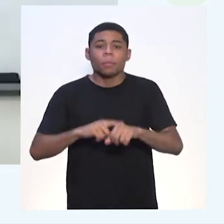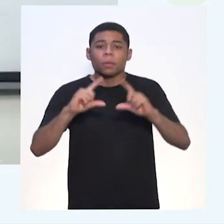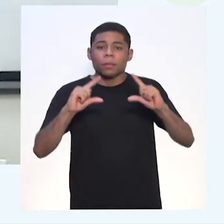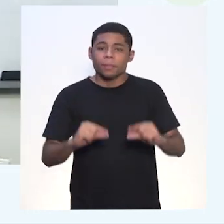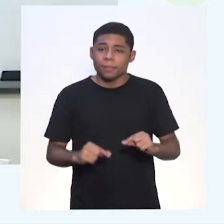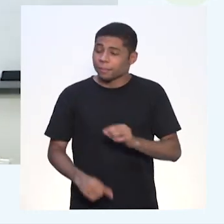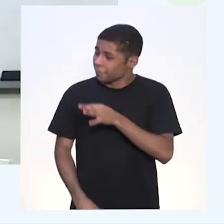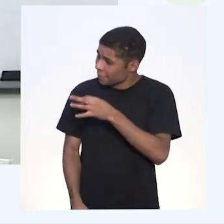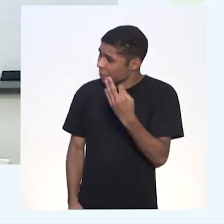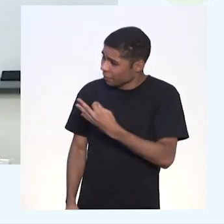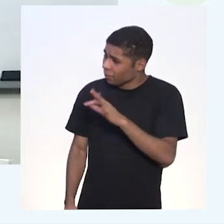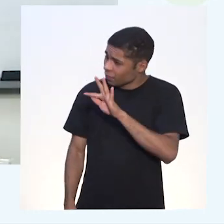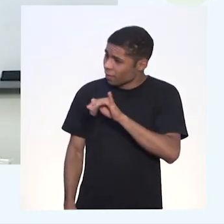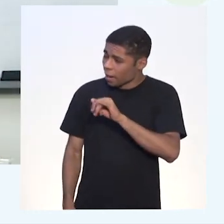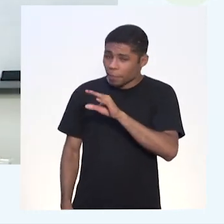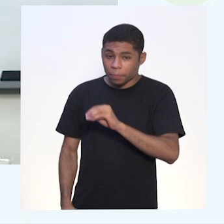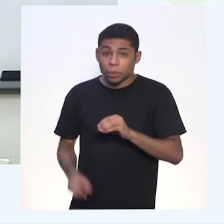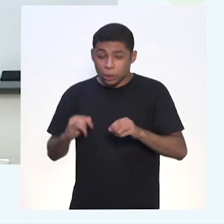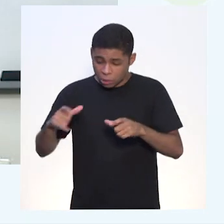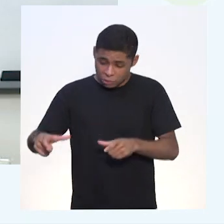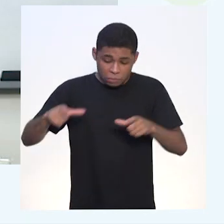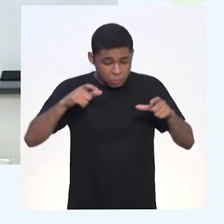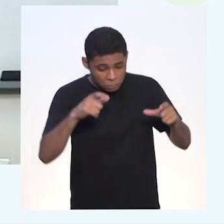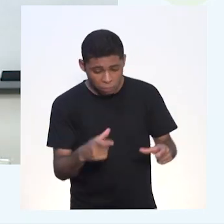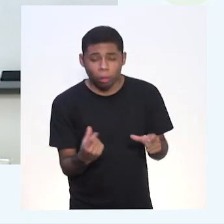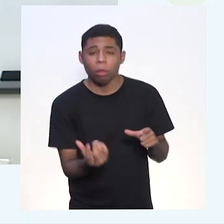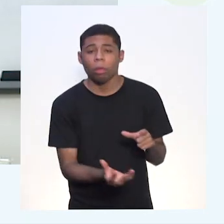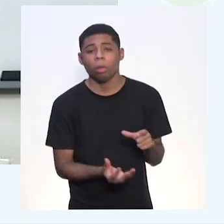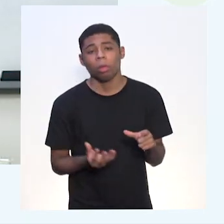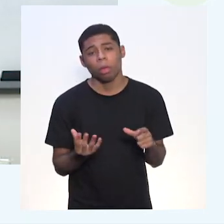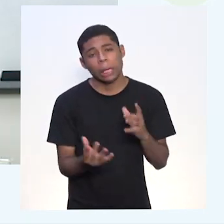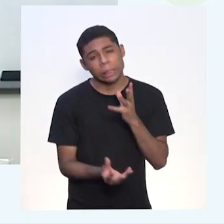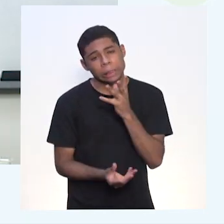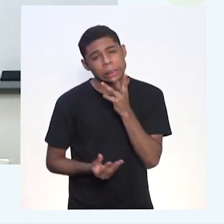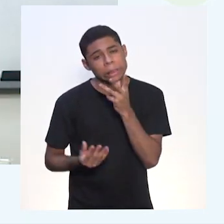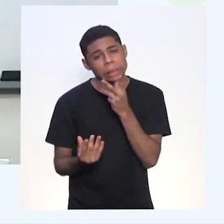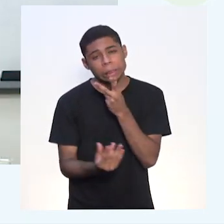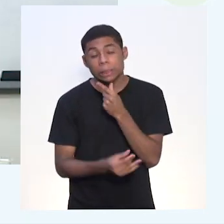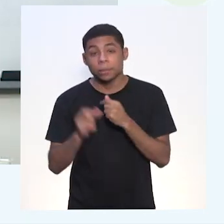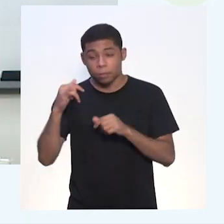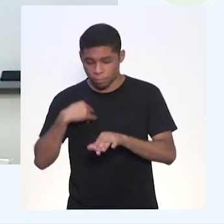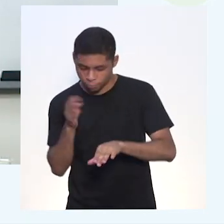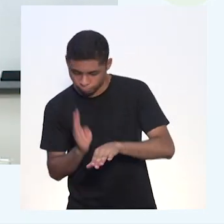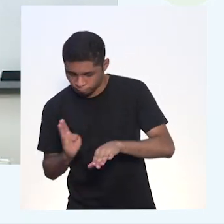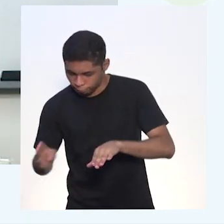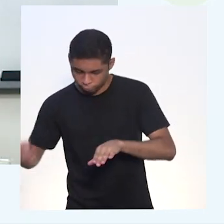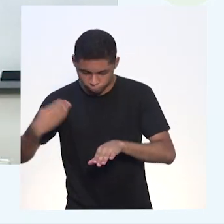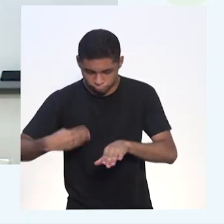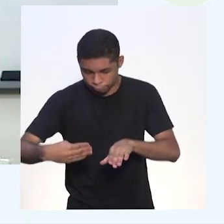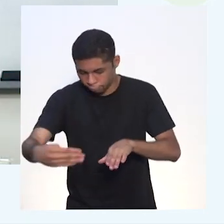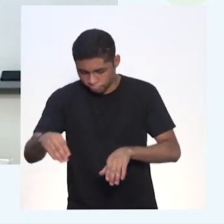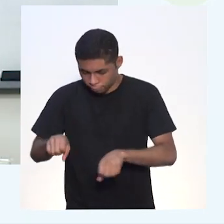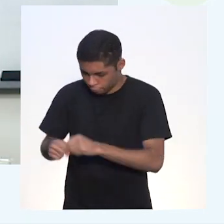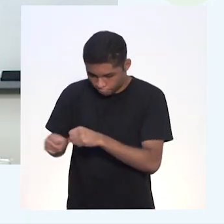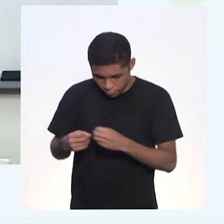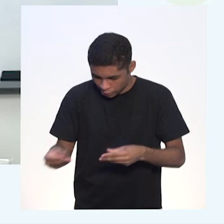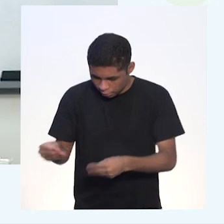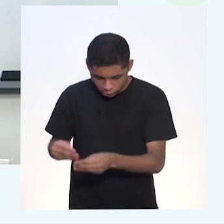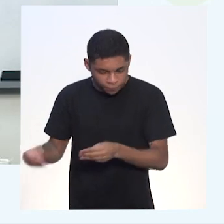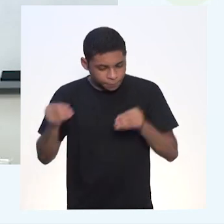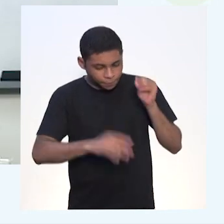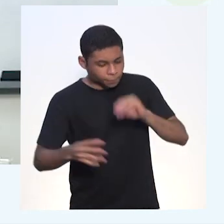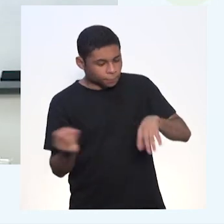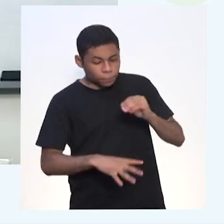tempo, perfeito, Fábio. Então, se eu colocar lá a barra inteira em banho-maria, vai levar muito tempo para eu derreter. Agora, se eu triturar ela ali, o tempo vai